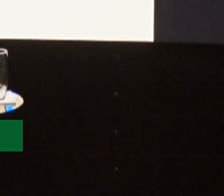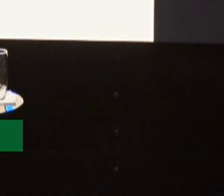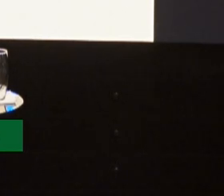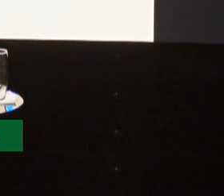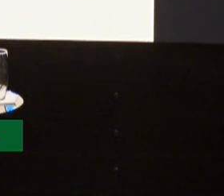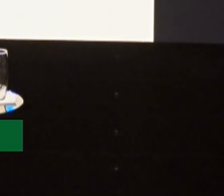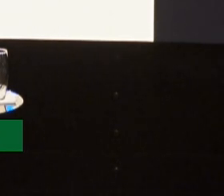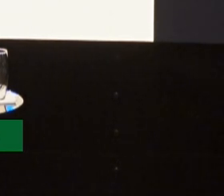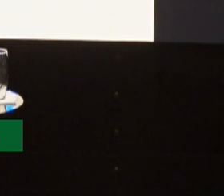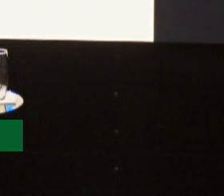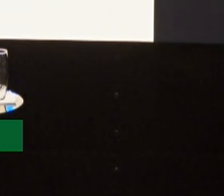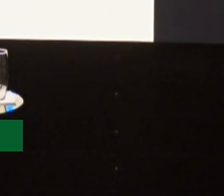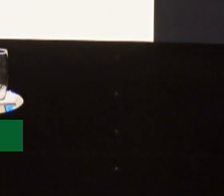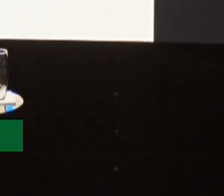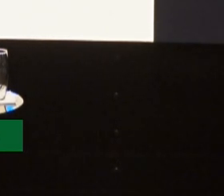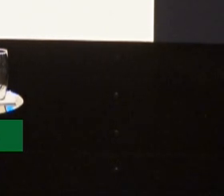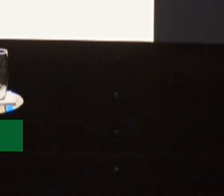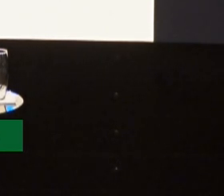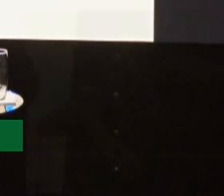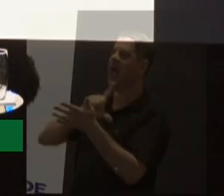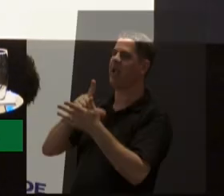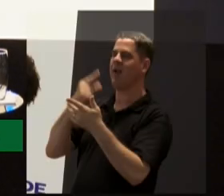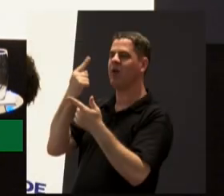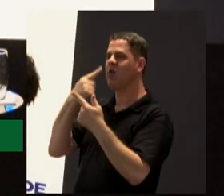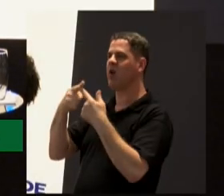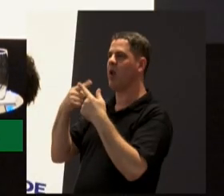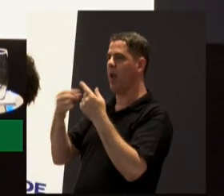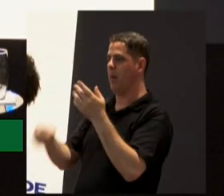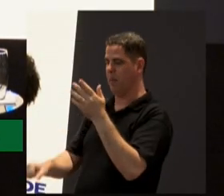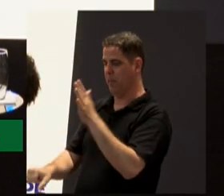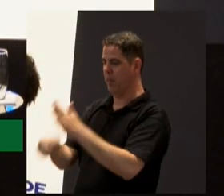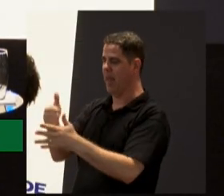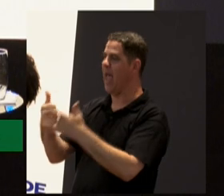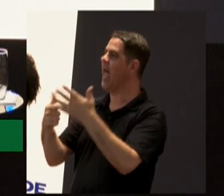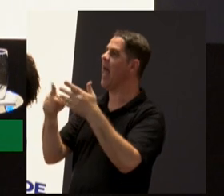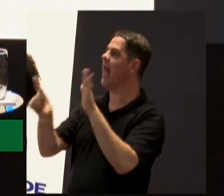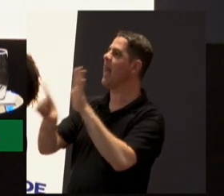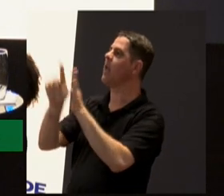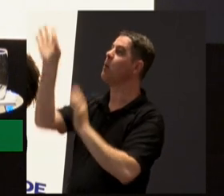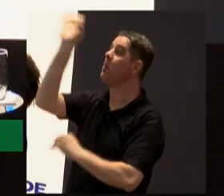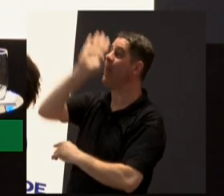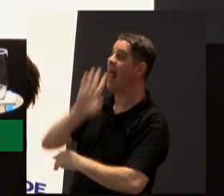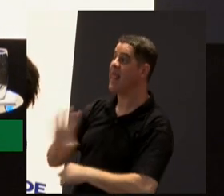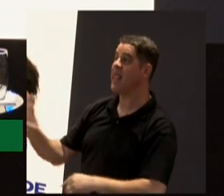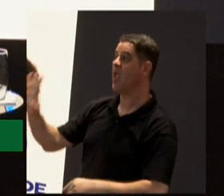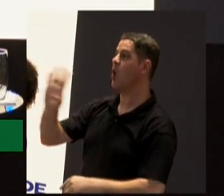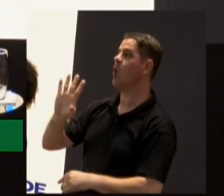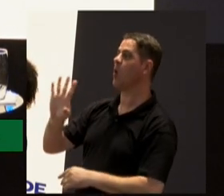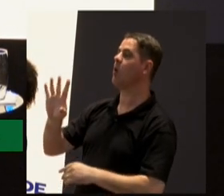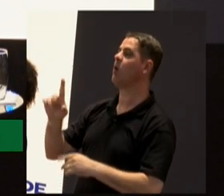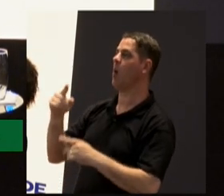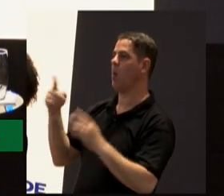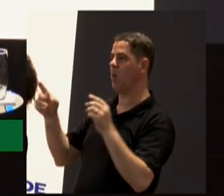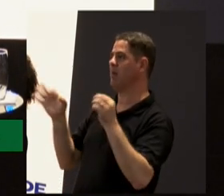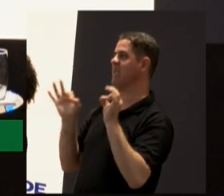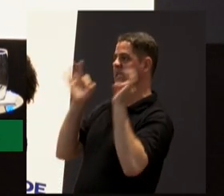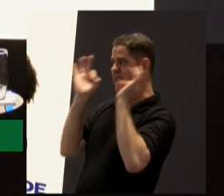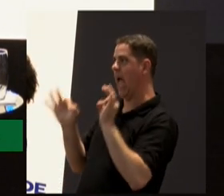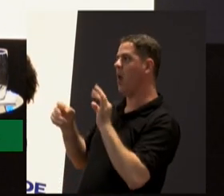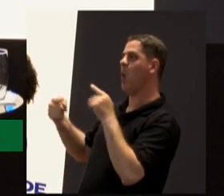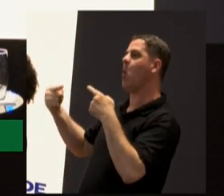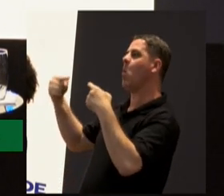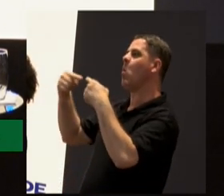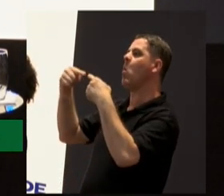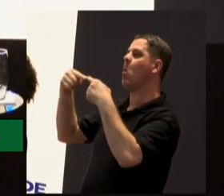Nós exercitamos, primeiramente, é uma das primeiras leis no Brasil com essa formatação. E,